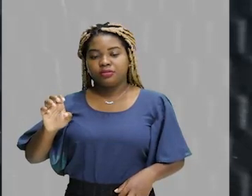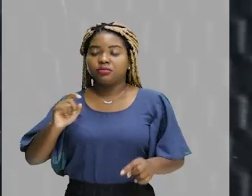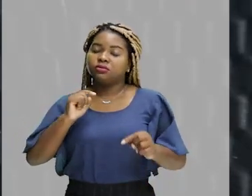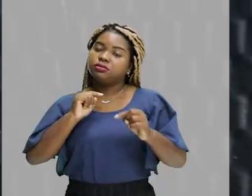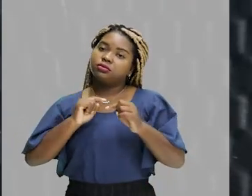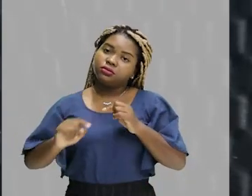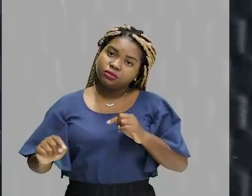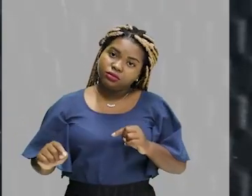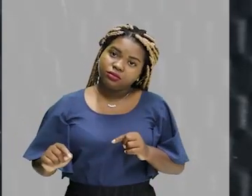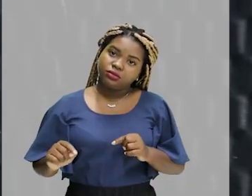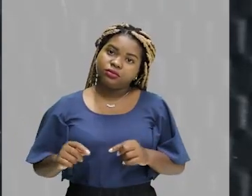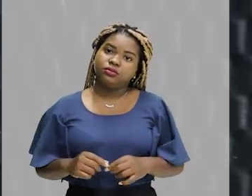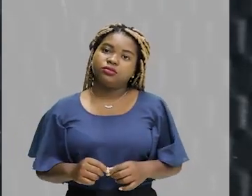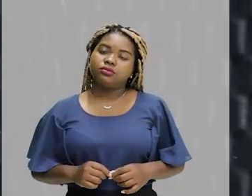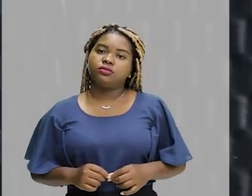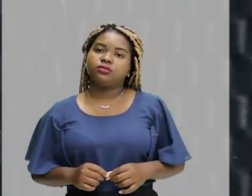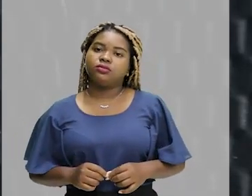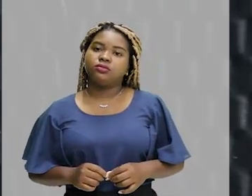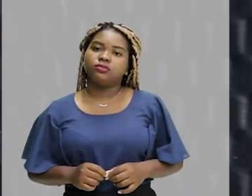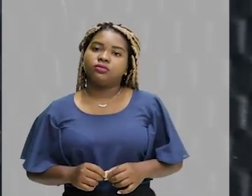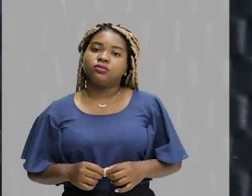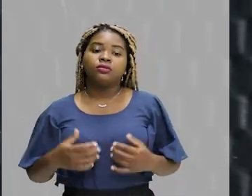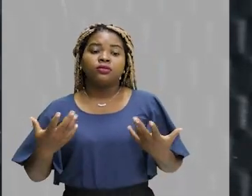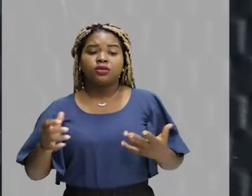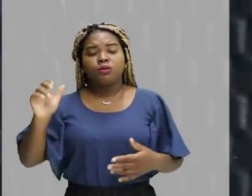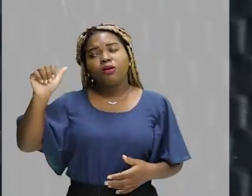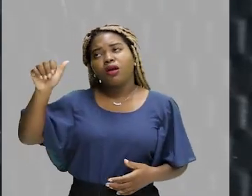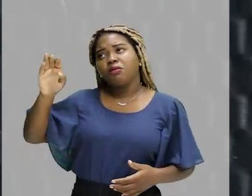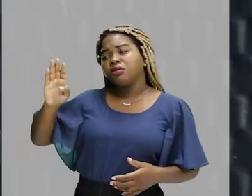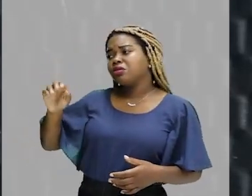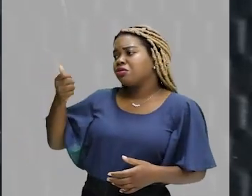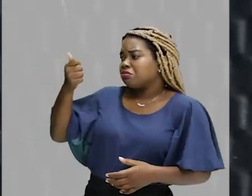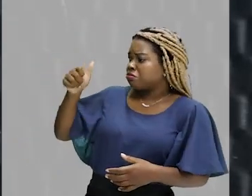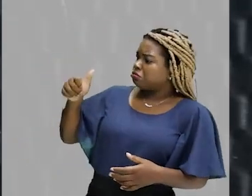também não foi isso que aconteceu. Por uma questão, mais uma vez, de bom